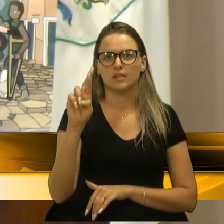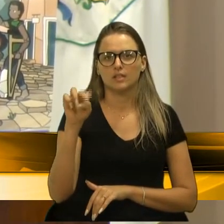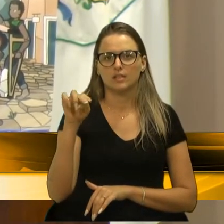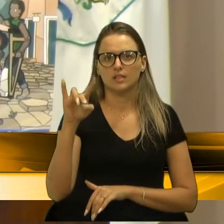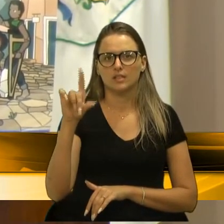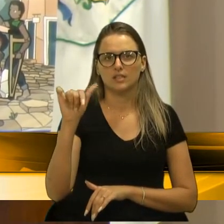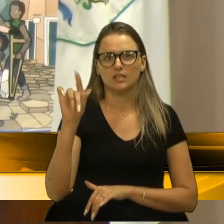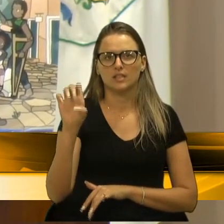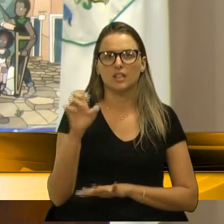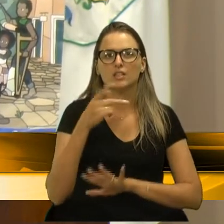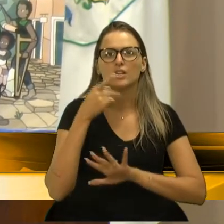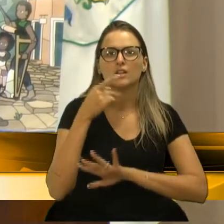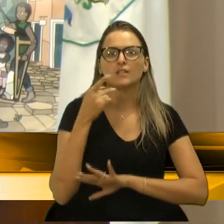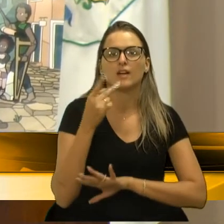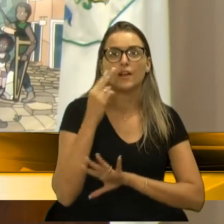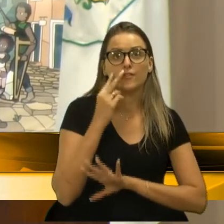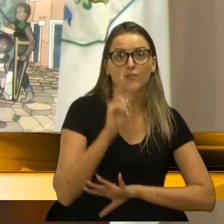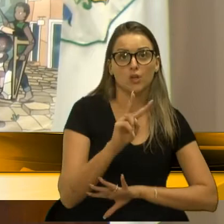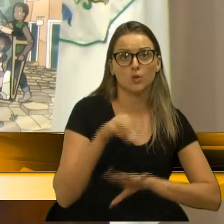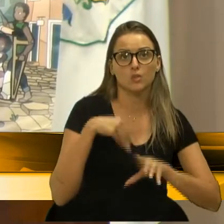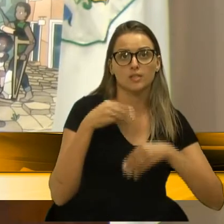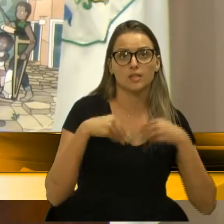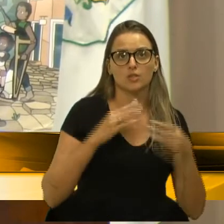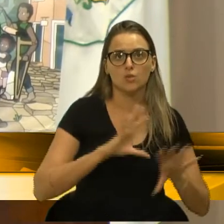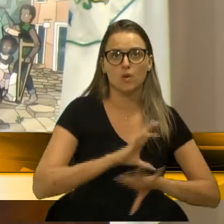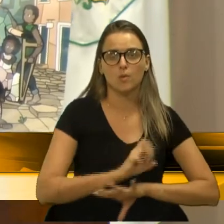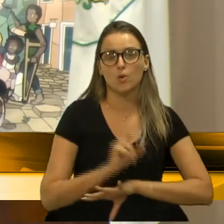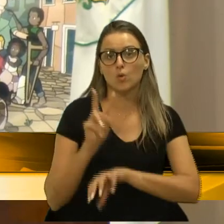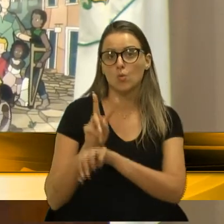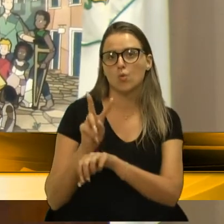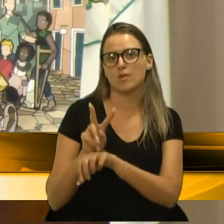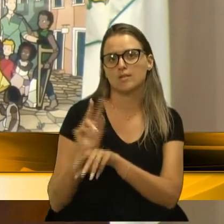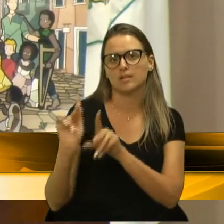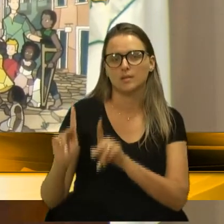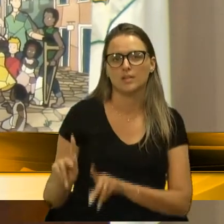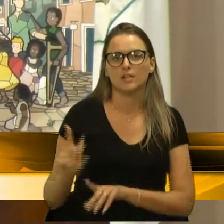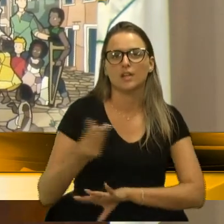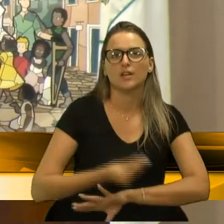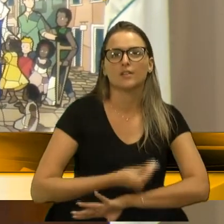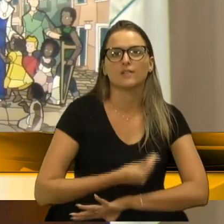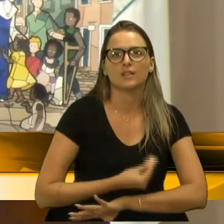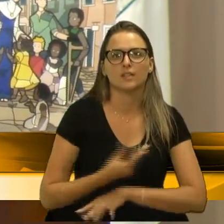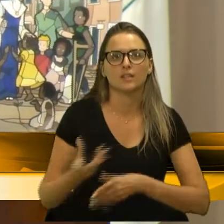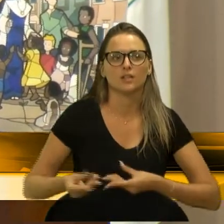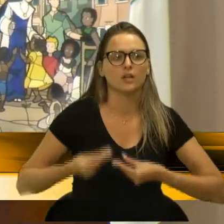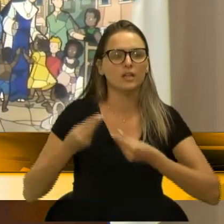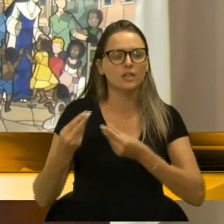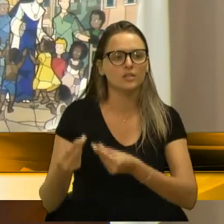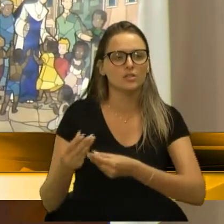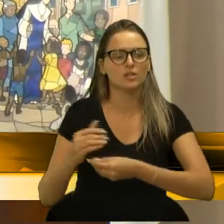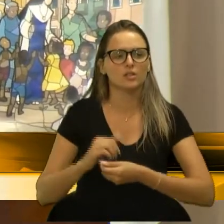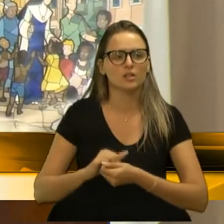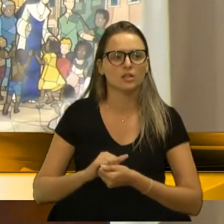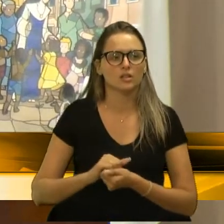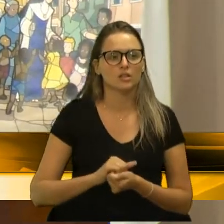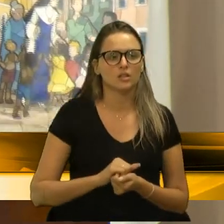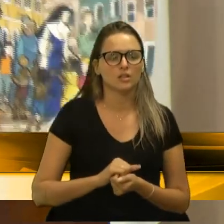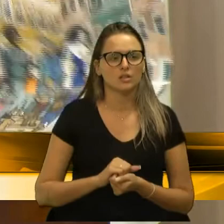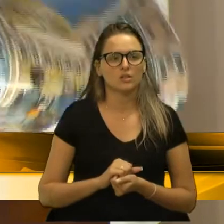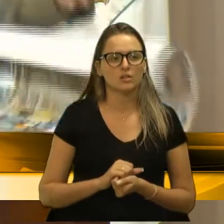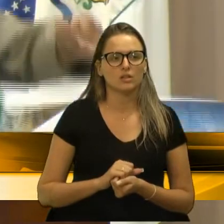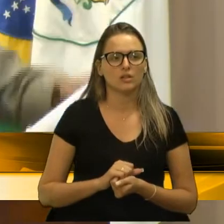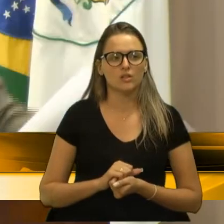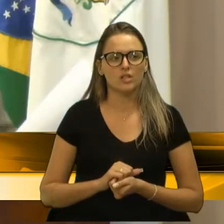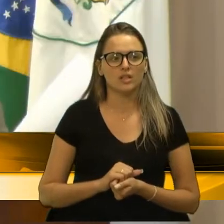tema viu, sentiu compaixão e cuidou dele, e o lema fraternidade, vida, dom e compromisso. A preocupação com a vida. Aqui